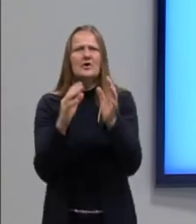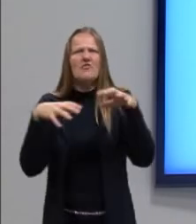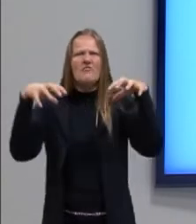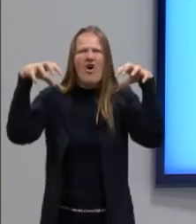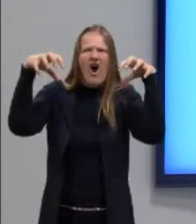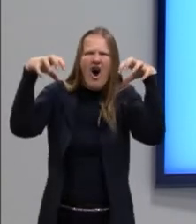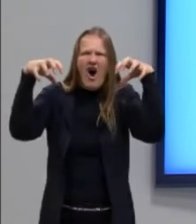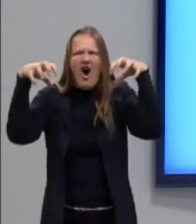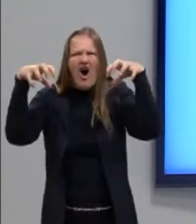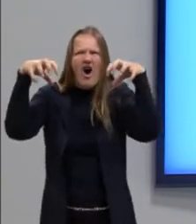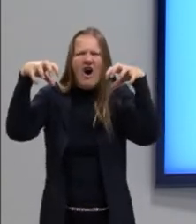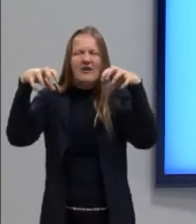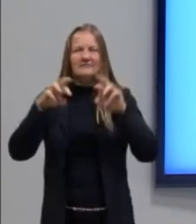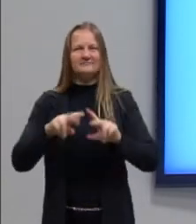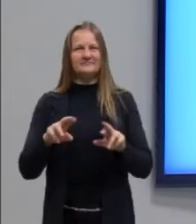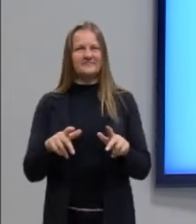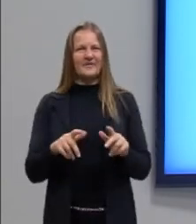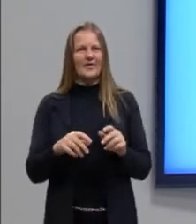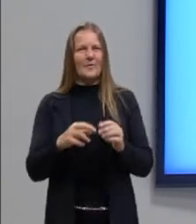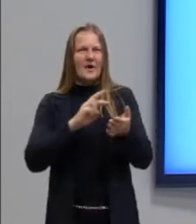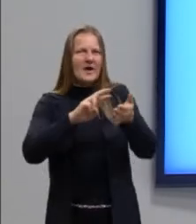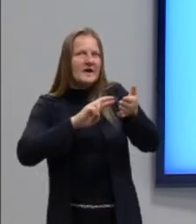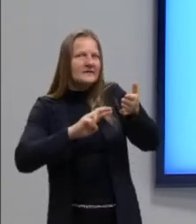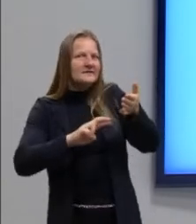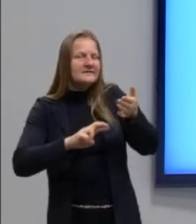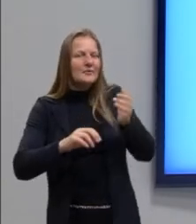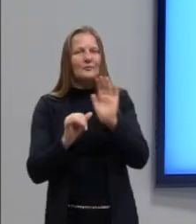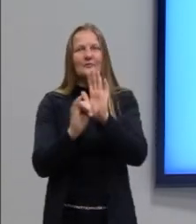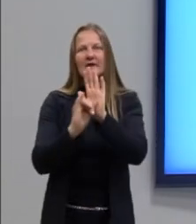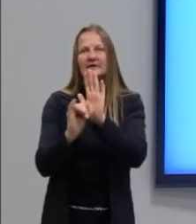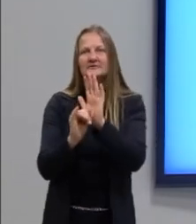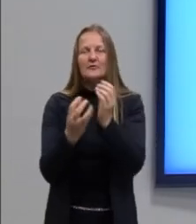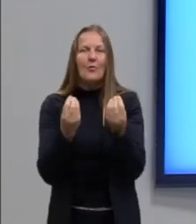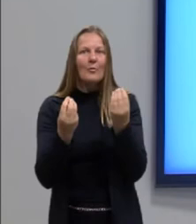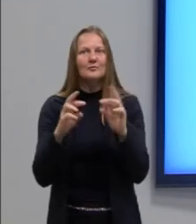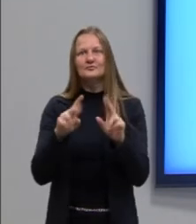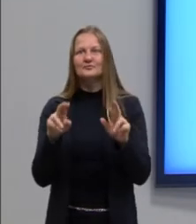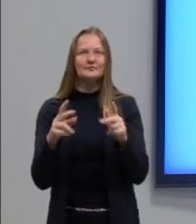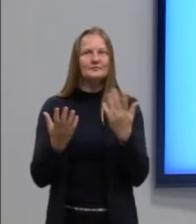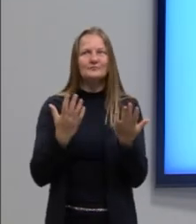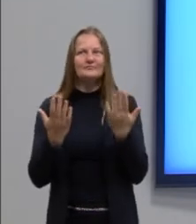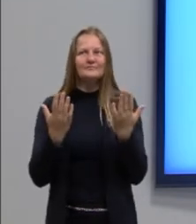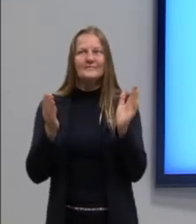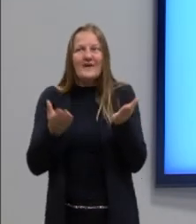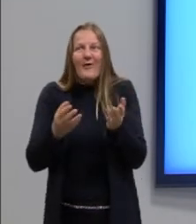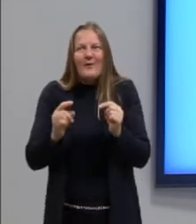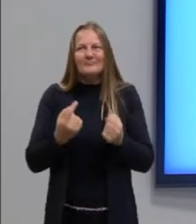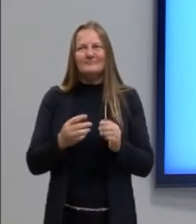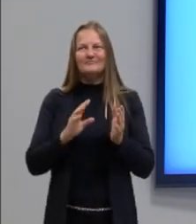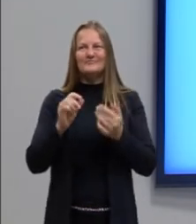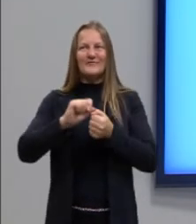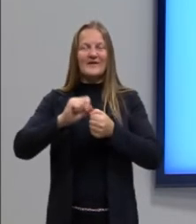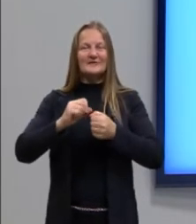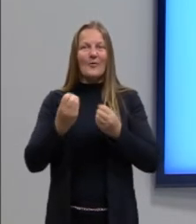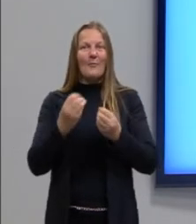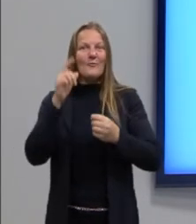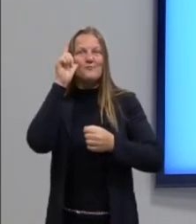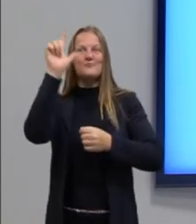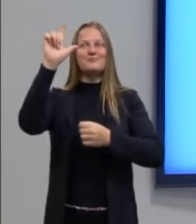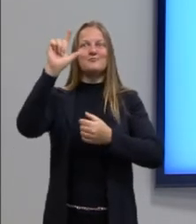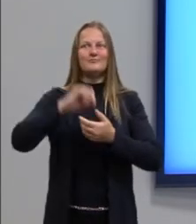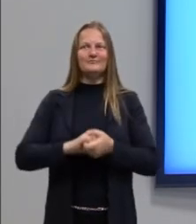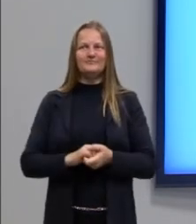diferentes redação e narrativa são Monstros diferentes e agora como é que a gente faz para vencer estes